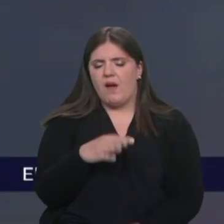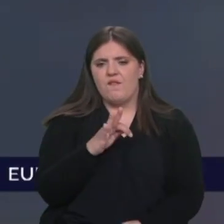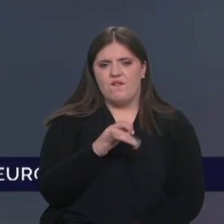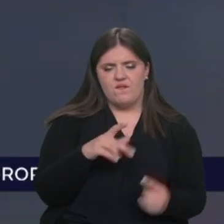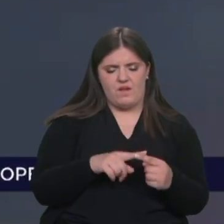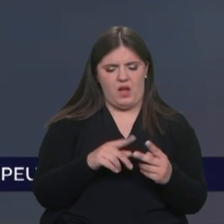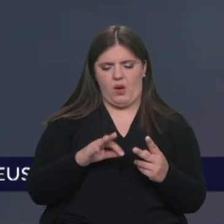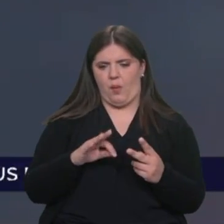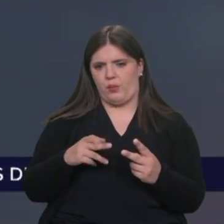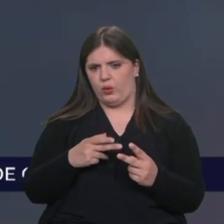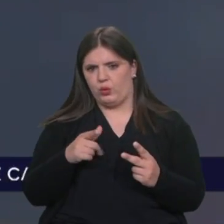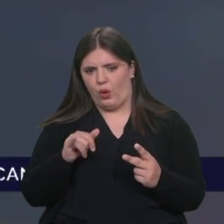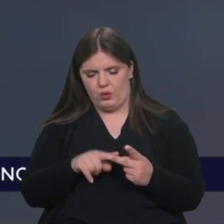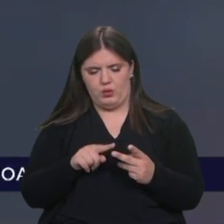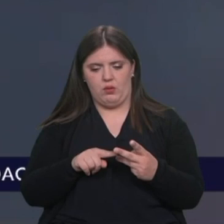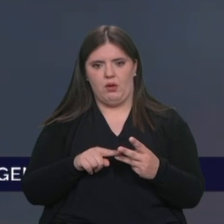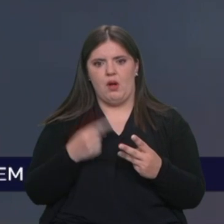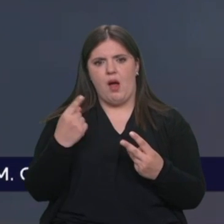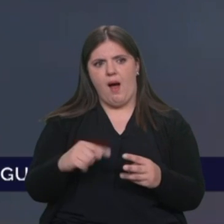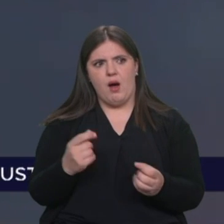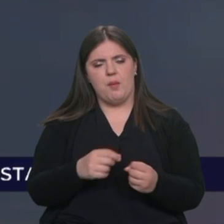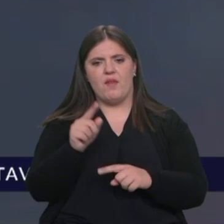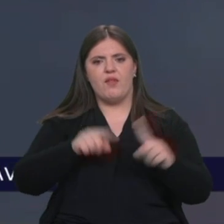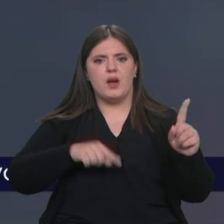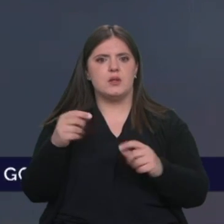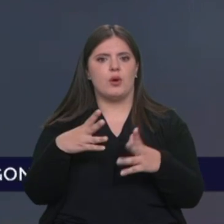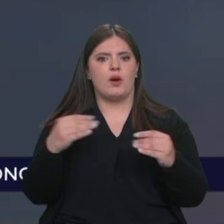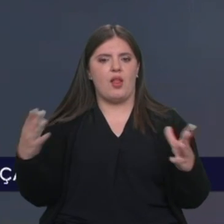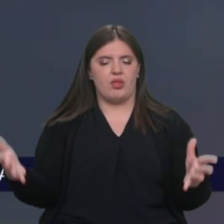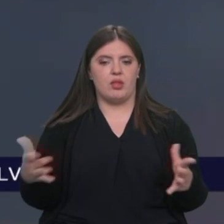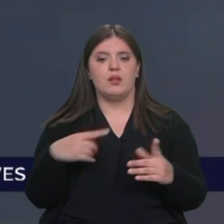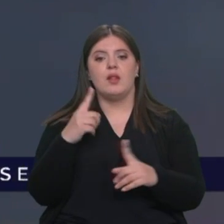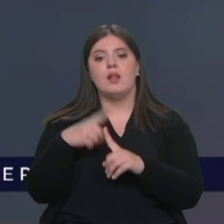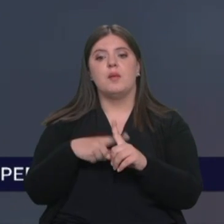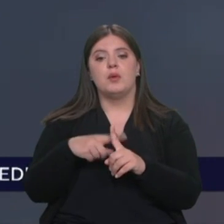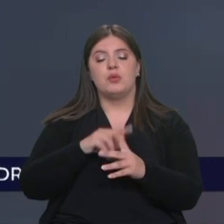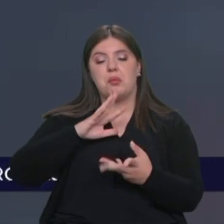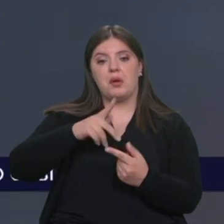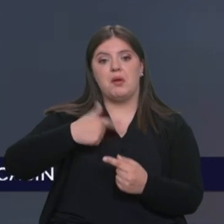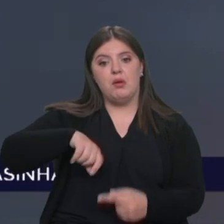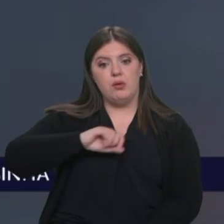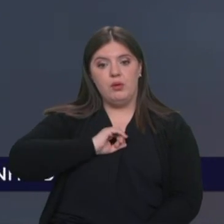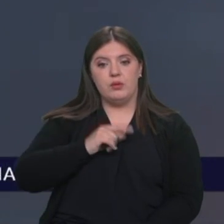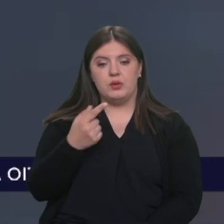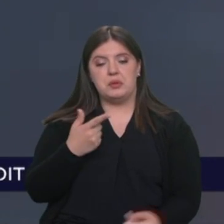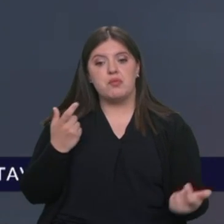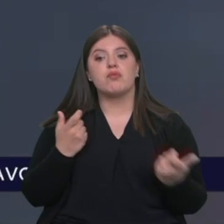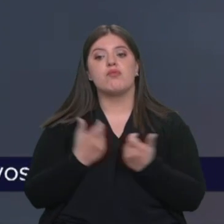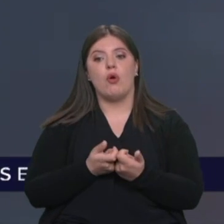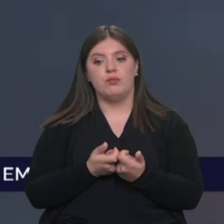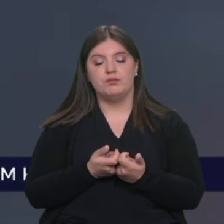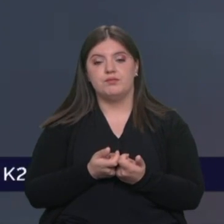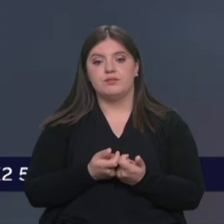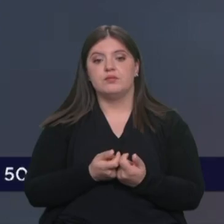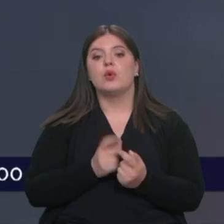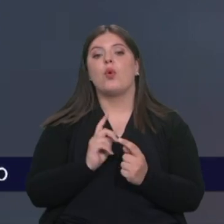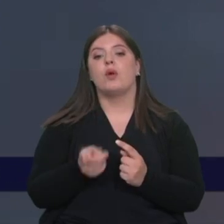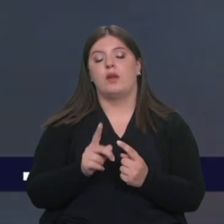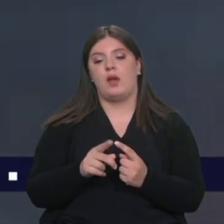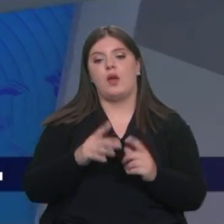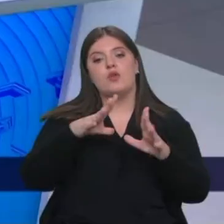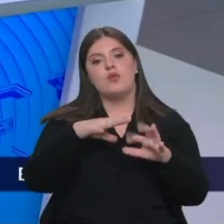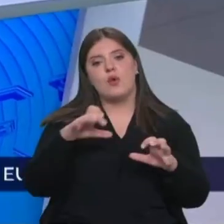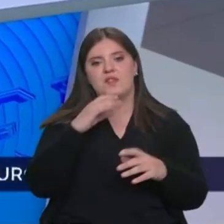plutónio, que mostram que houve uma grande variação de temperatura no nosso planeta. E isto bate certo, dizem estes cientistas, com estas